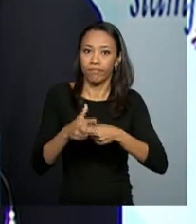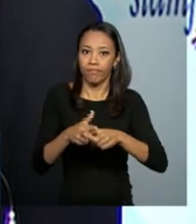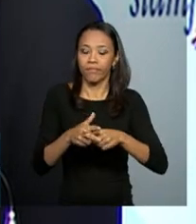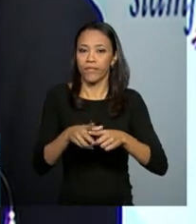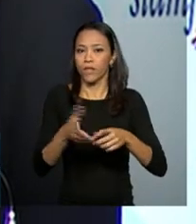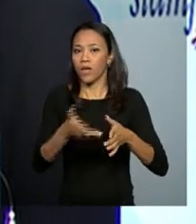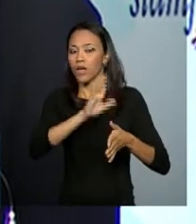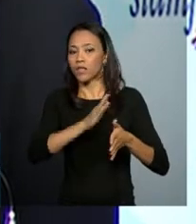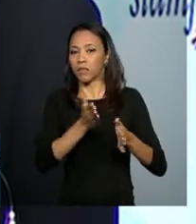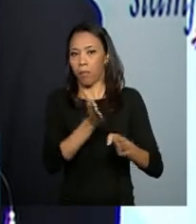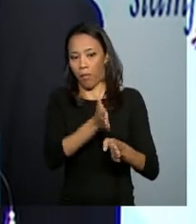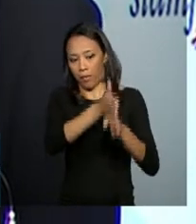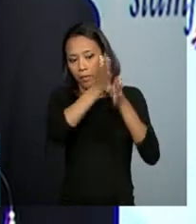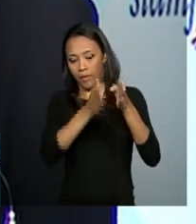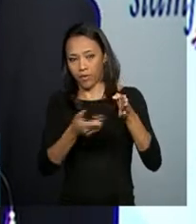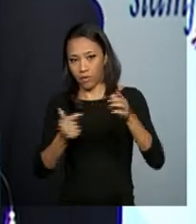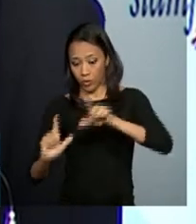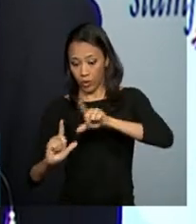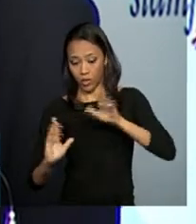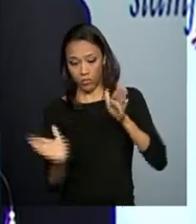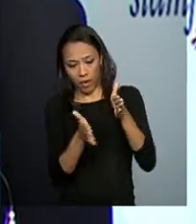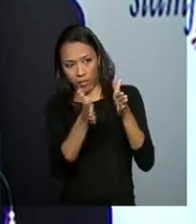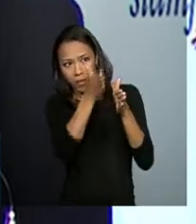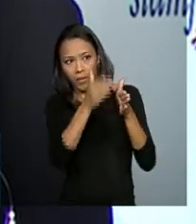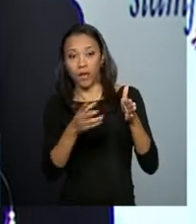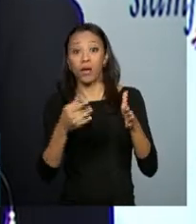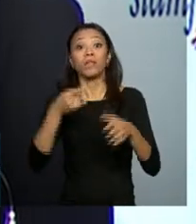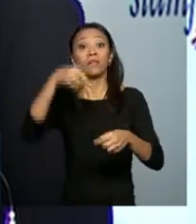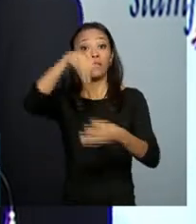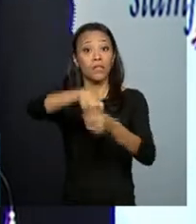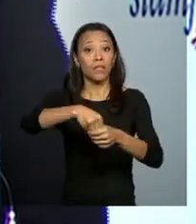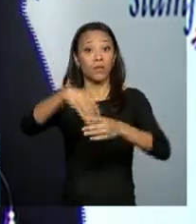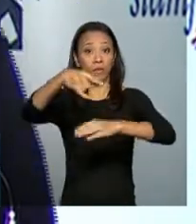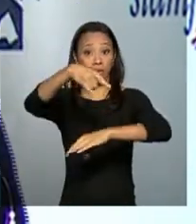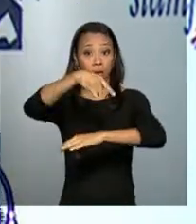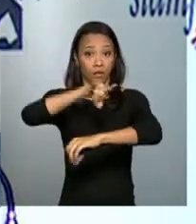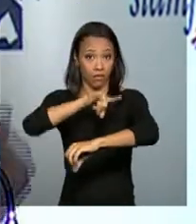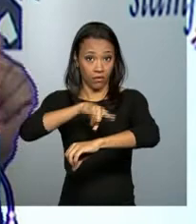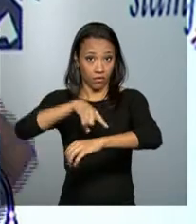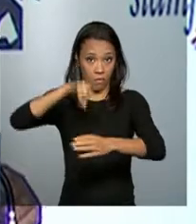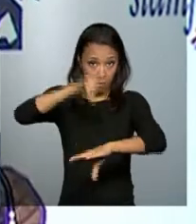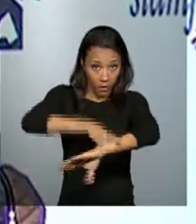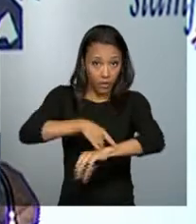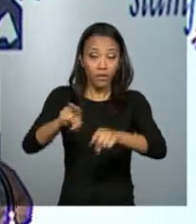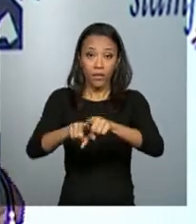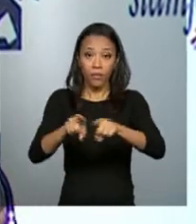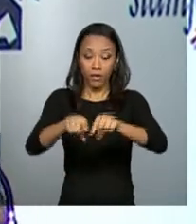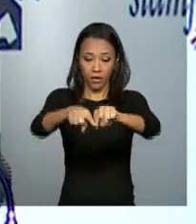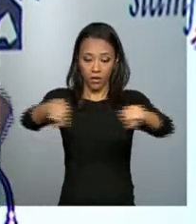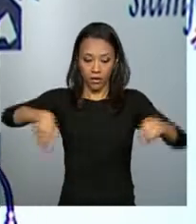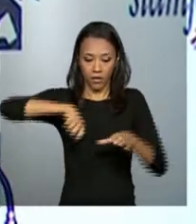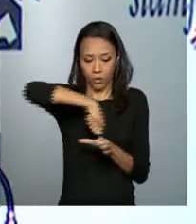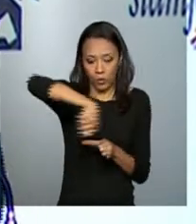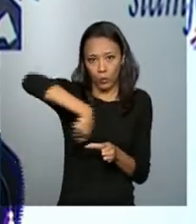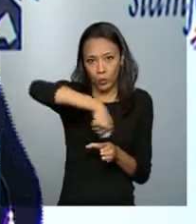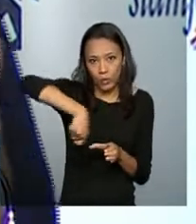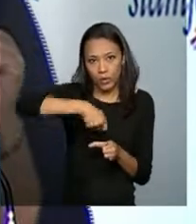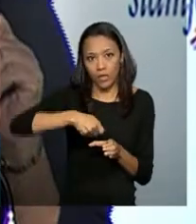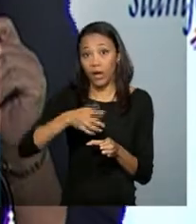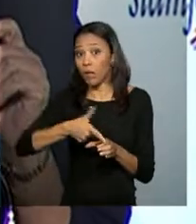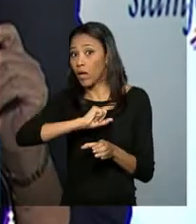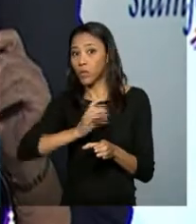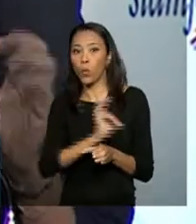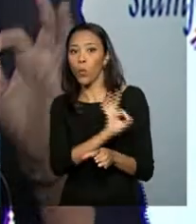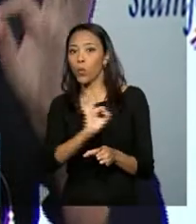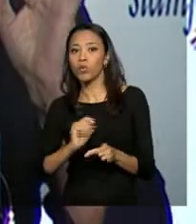paredes de azulejo à metade na cozinha e nos banheiros. Nós não tínhamos, por